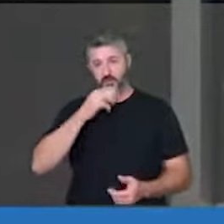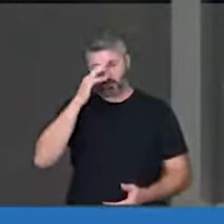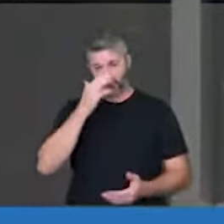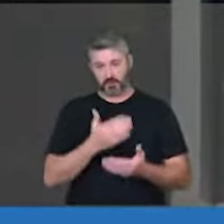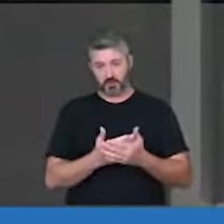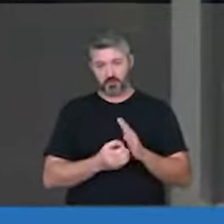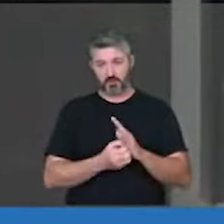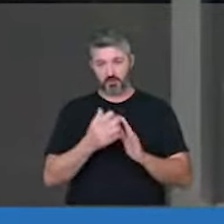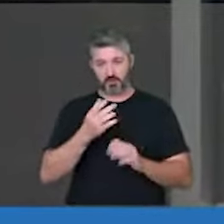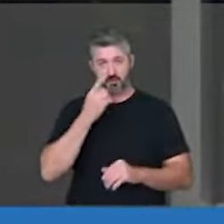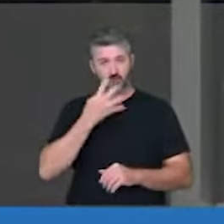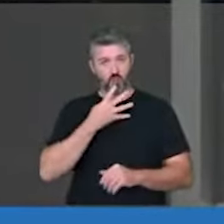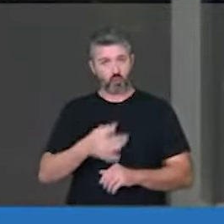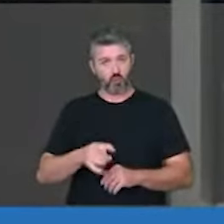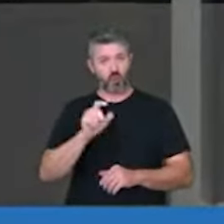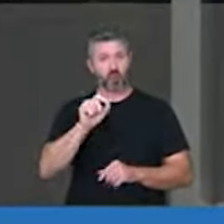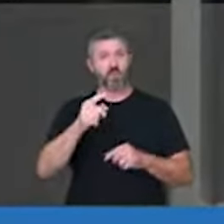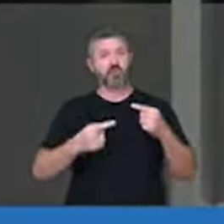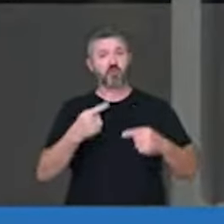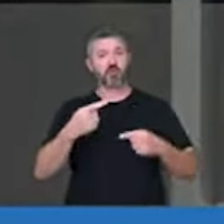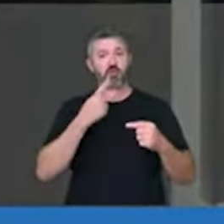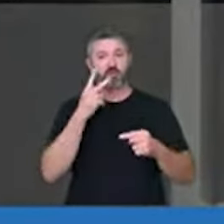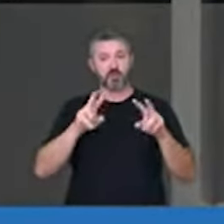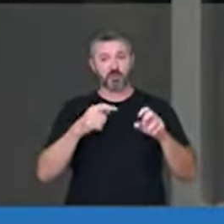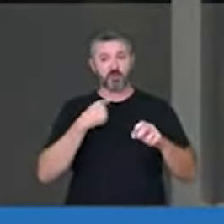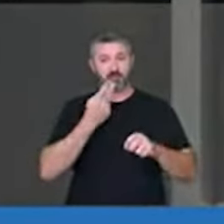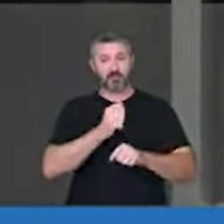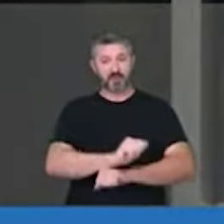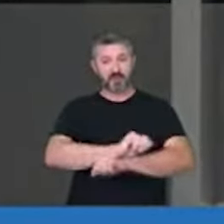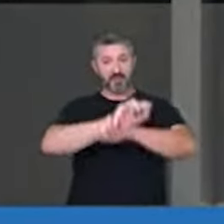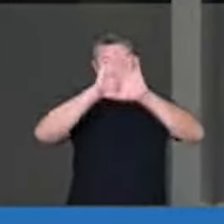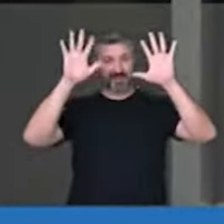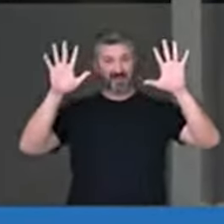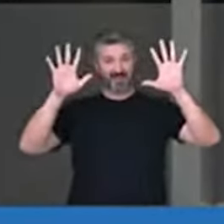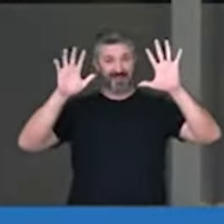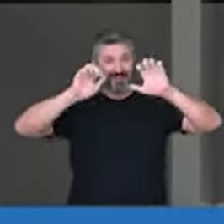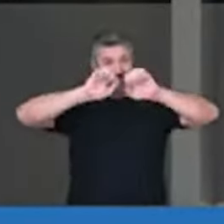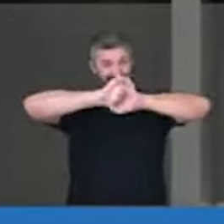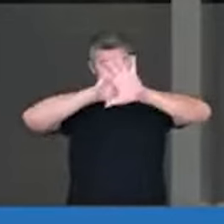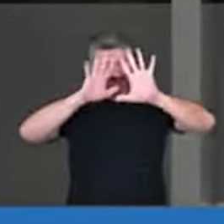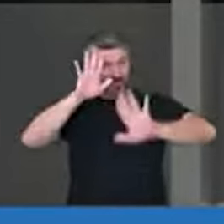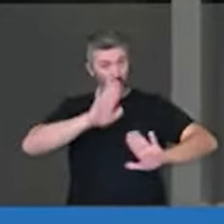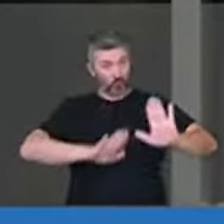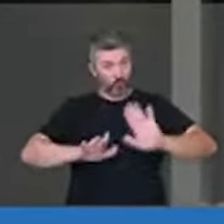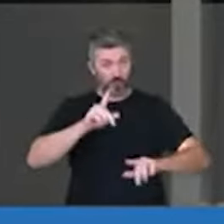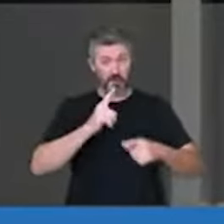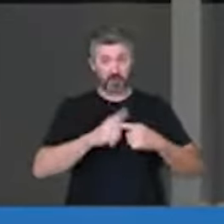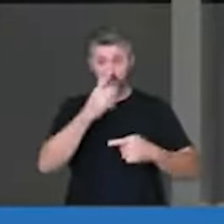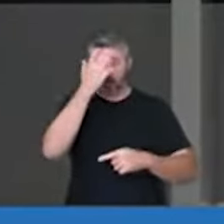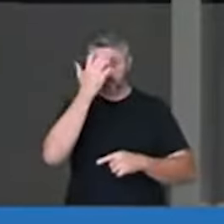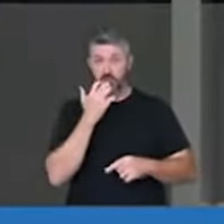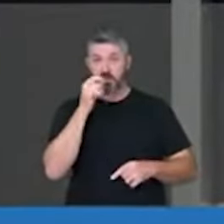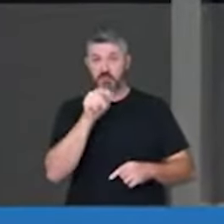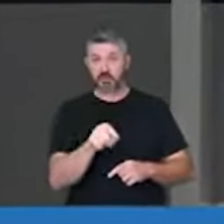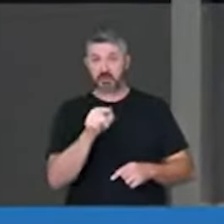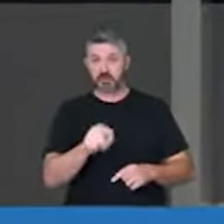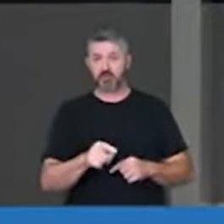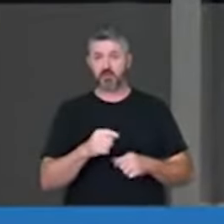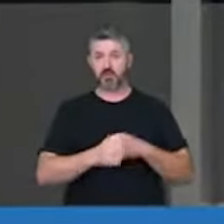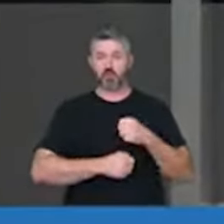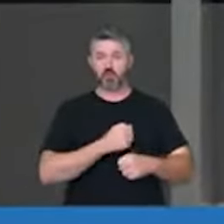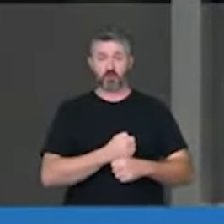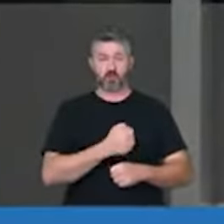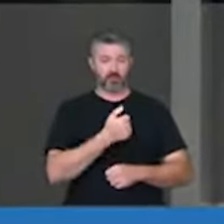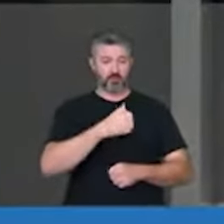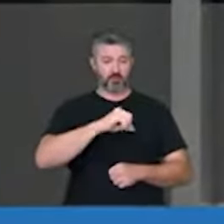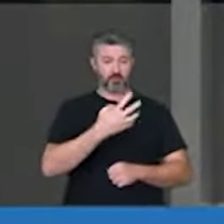mal sabem do que ele se trata e eu queria esclarecer com bastante cuidado, porque é algo muito sério. Desde 1940, a